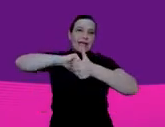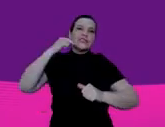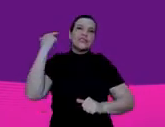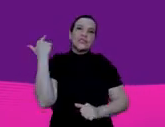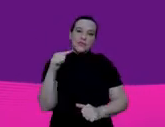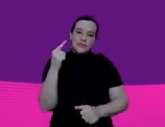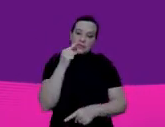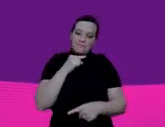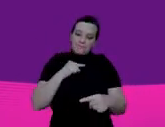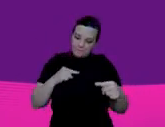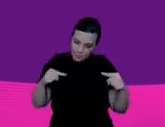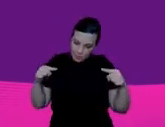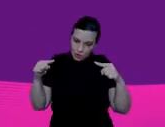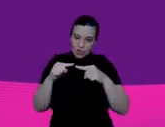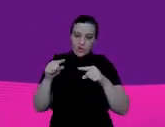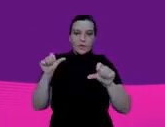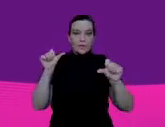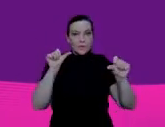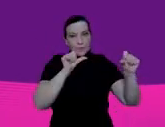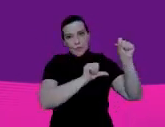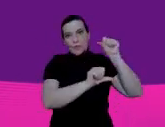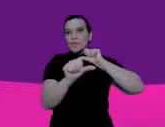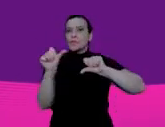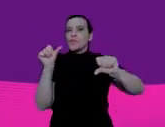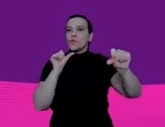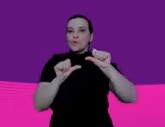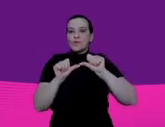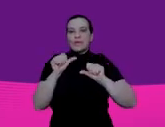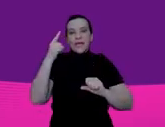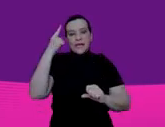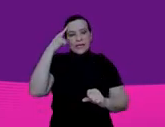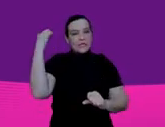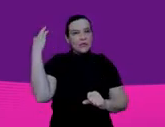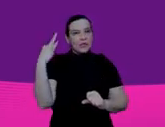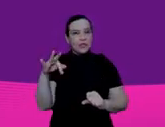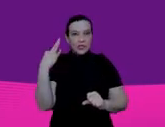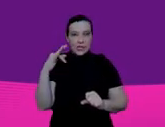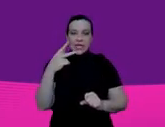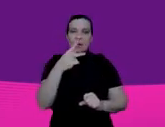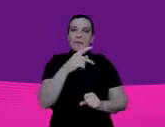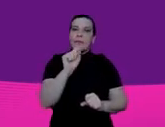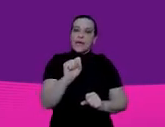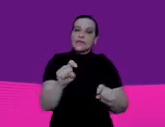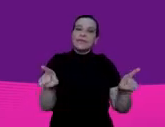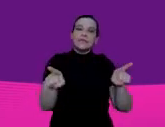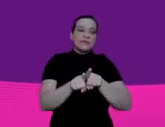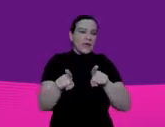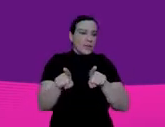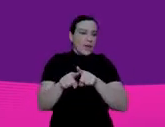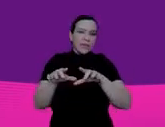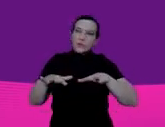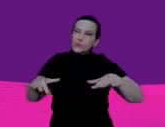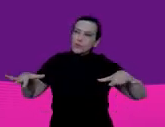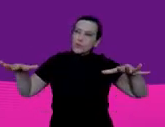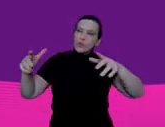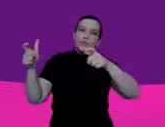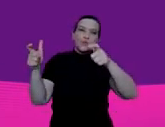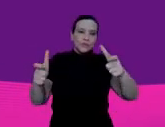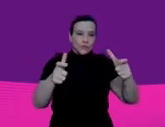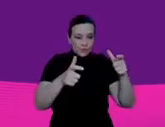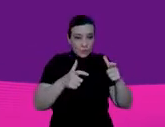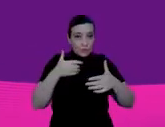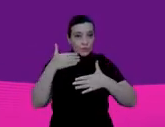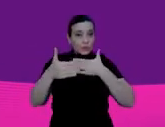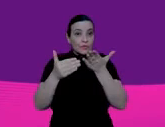o cenário da cefaleia dentro da emergência, não só dentro da emergência, mas em toda a linha de cuidado. E a gente começou aqui por esse ponto,